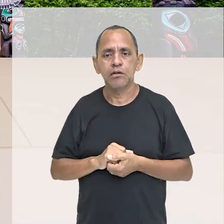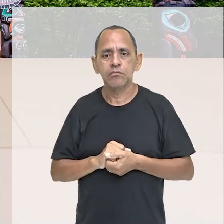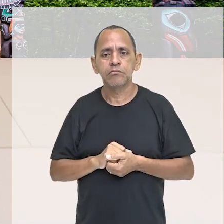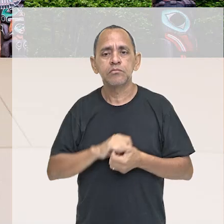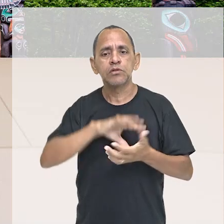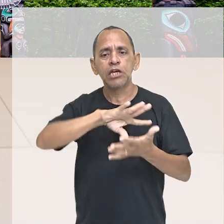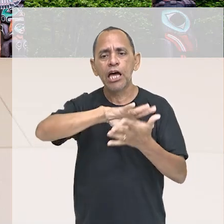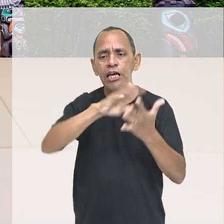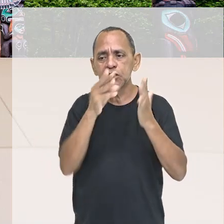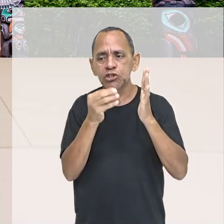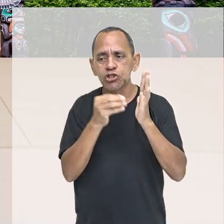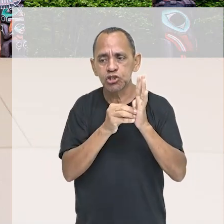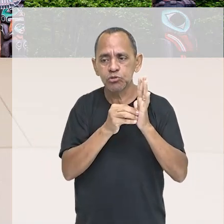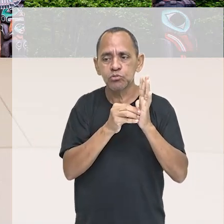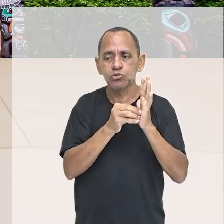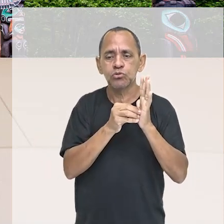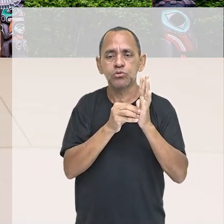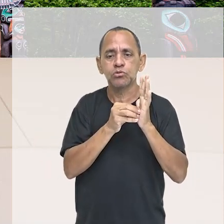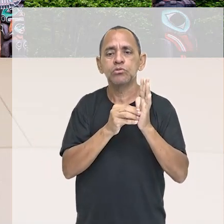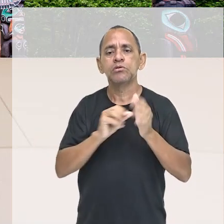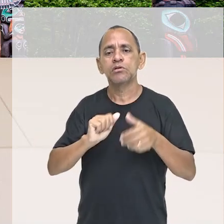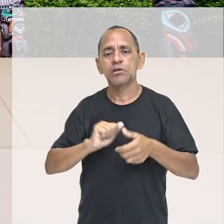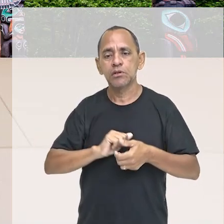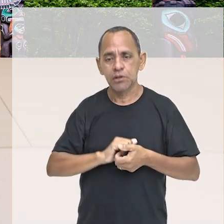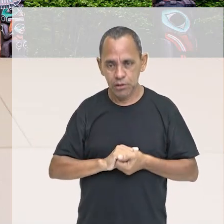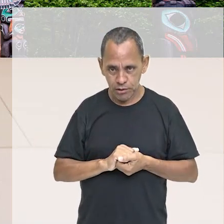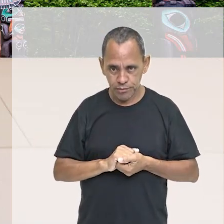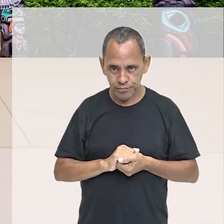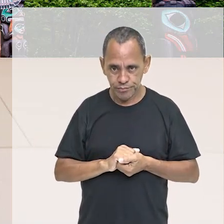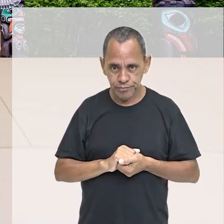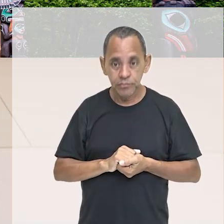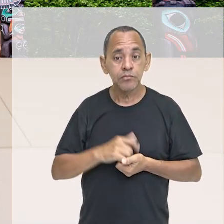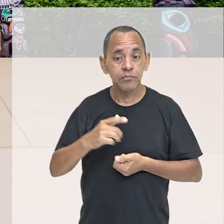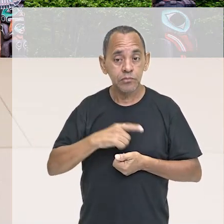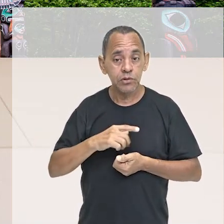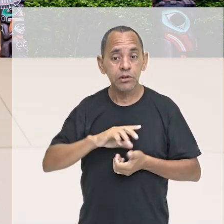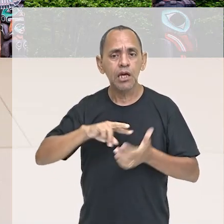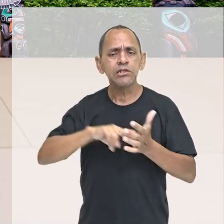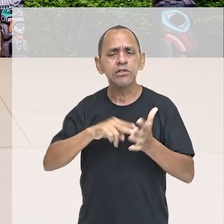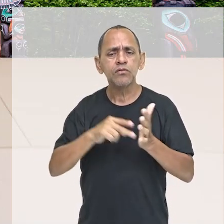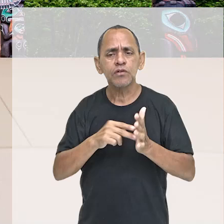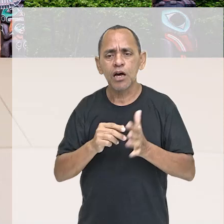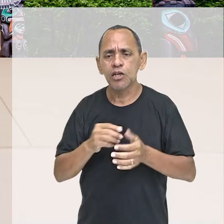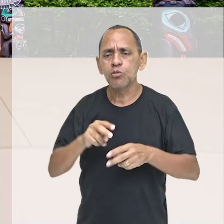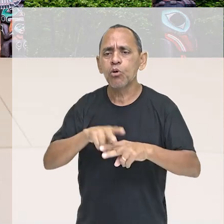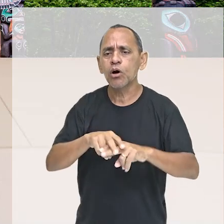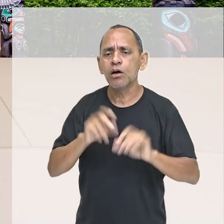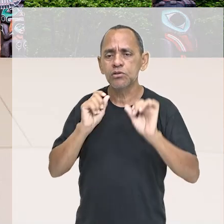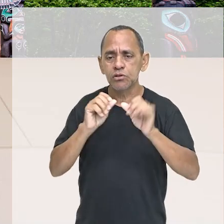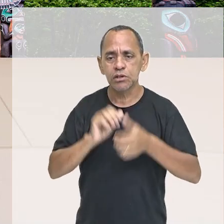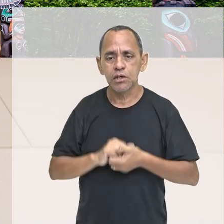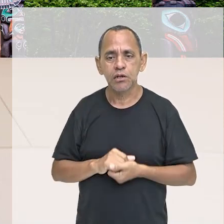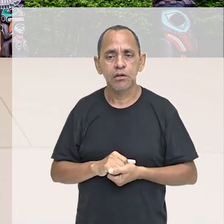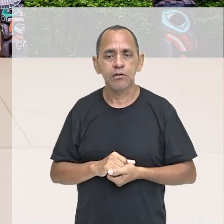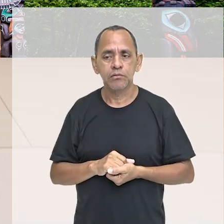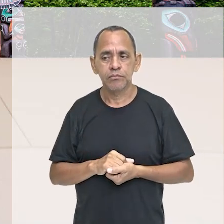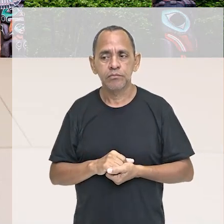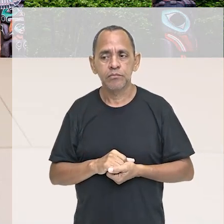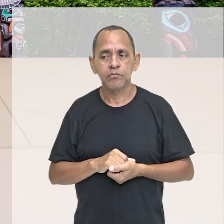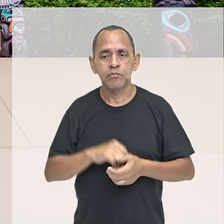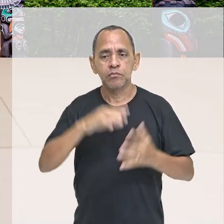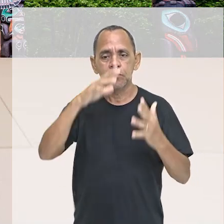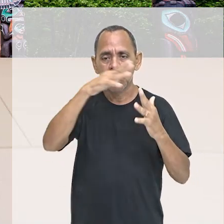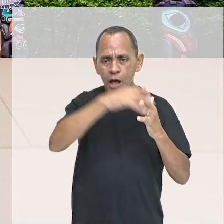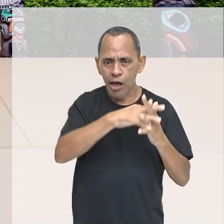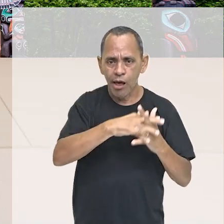símbolo, diríamos que aqui este totem é um símbolo que só tem significado através de um rito que é